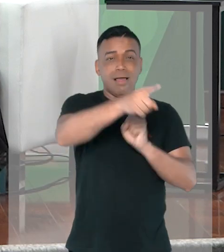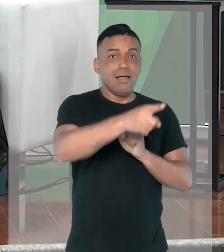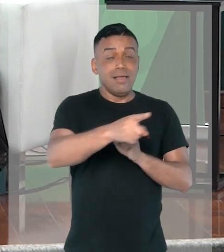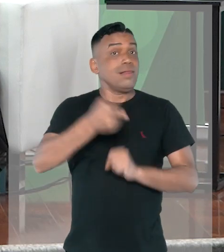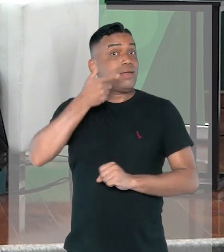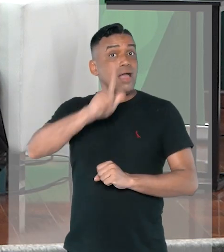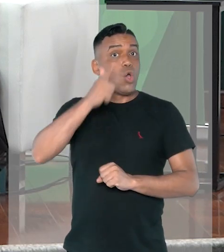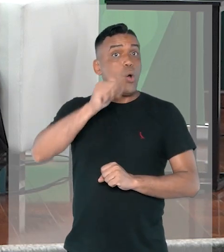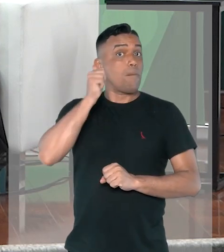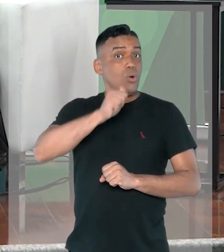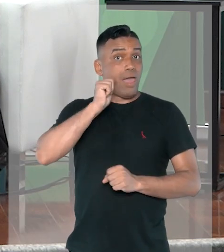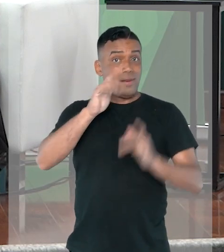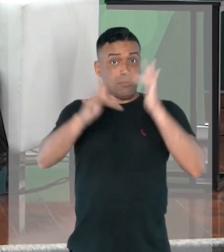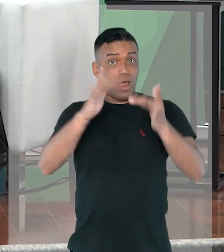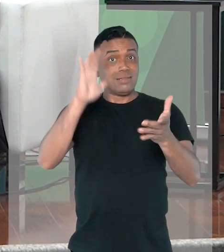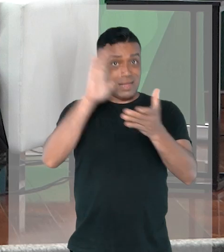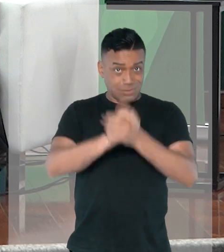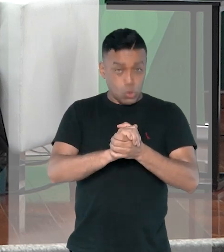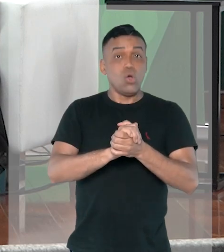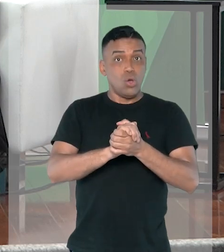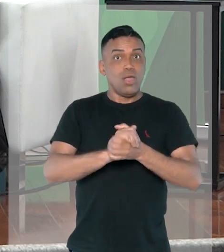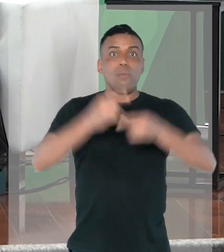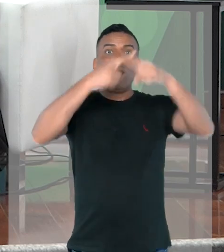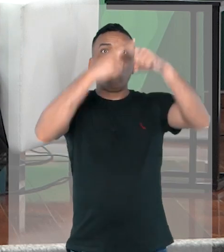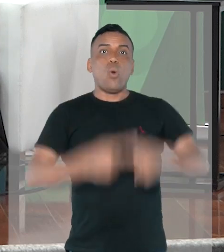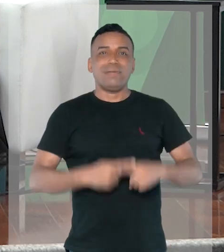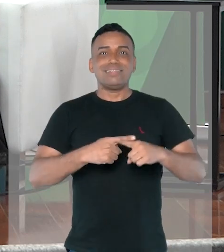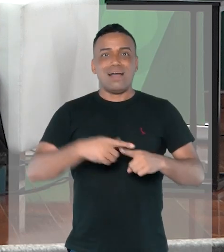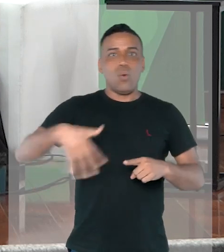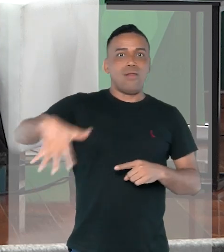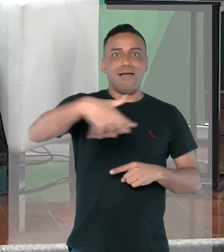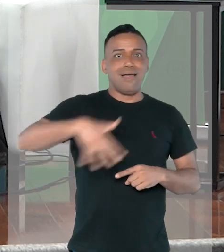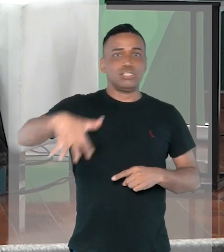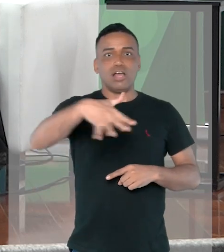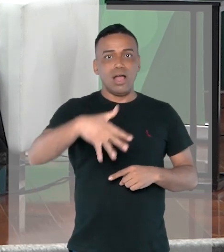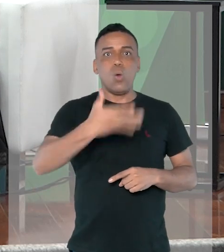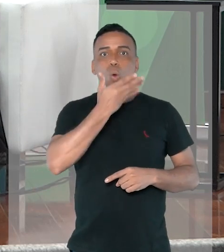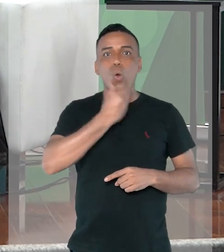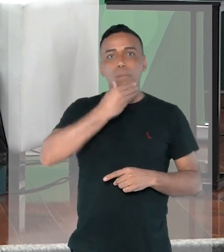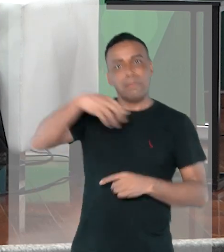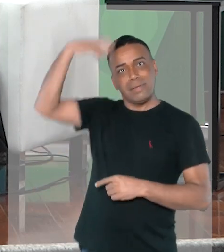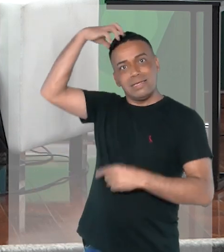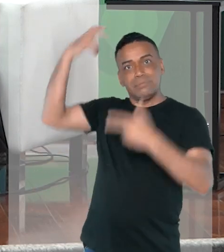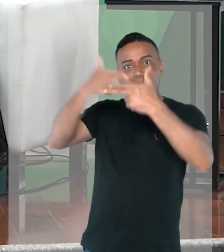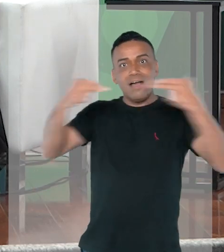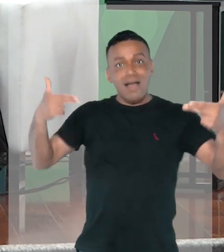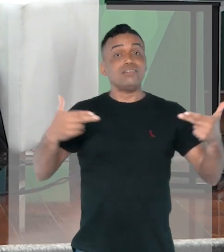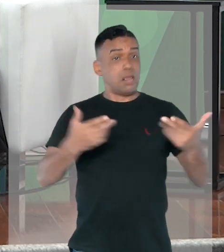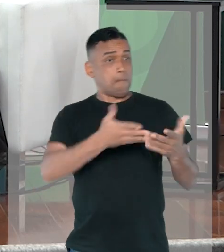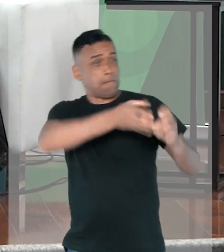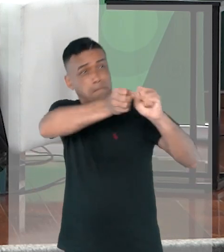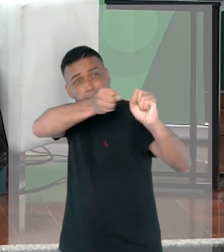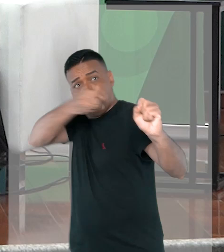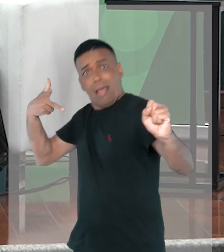dele, a mulher dele, numa competição com os outros meninos do bairro, né? Do bairro não, dos príncipes, né? Ele ganhou, foi o melhor entre